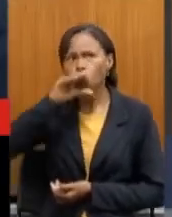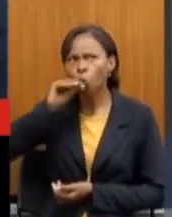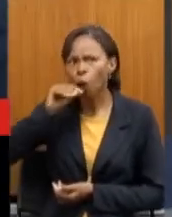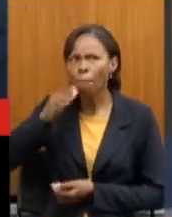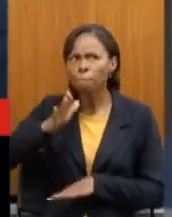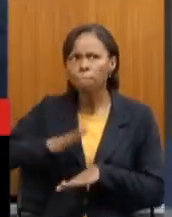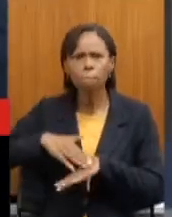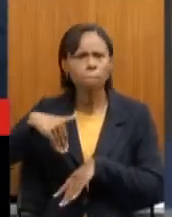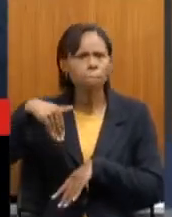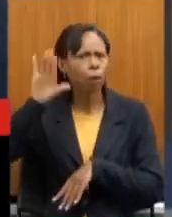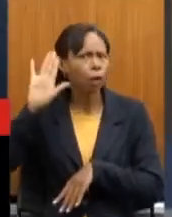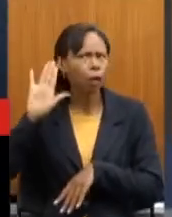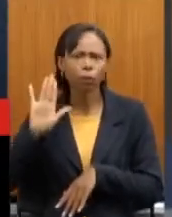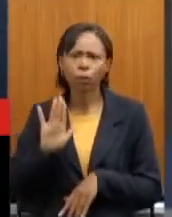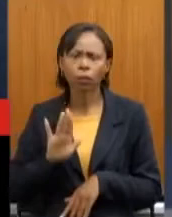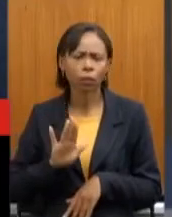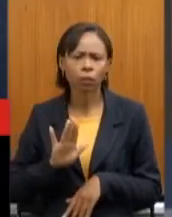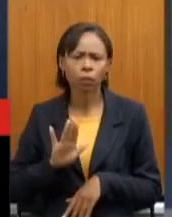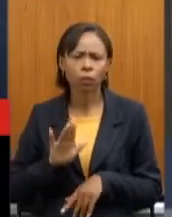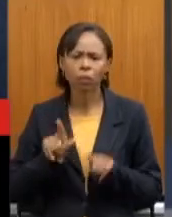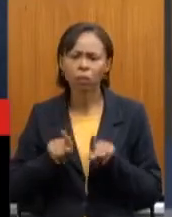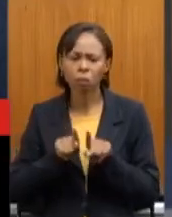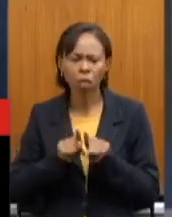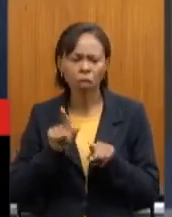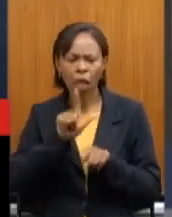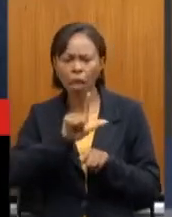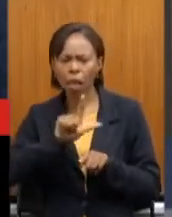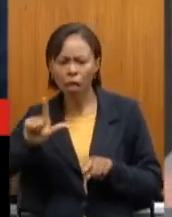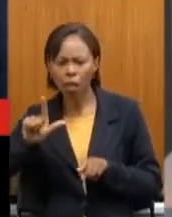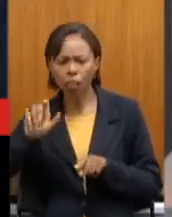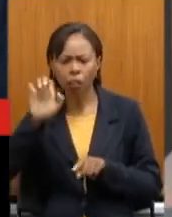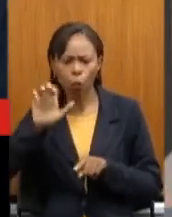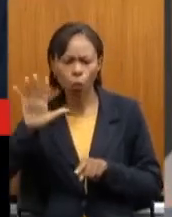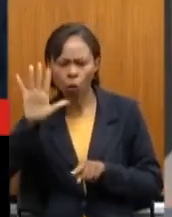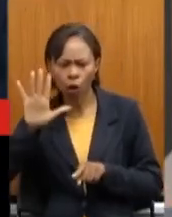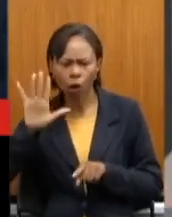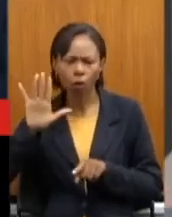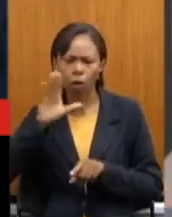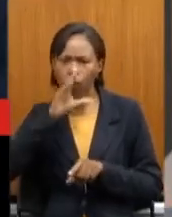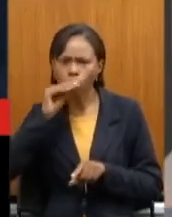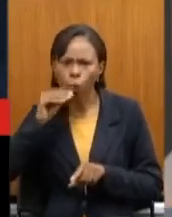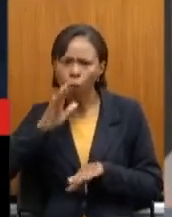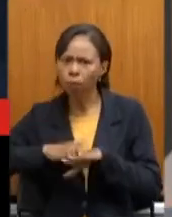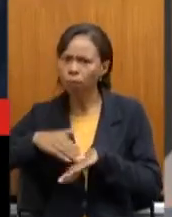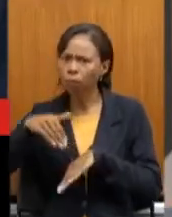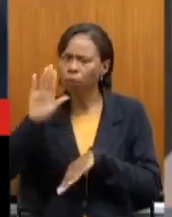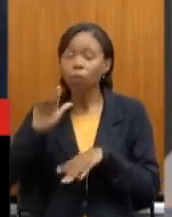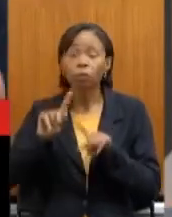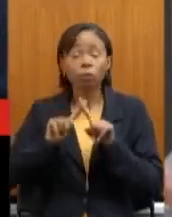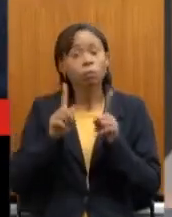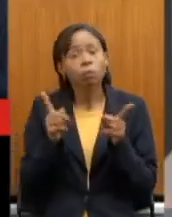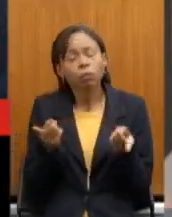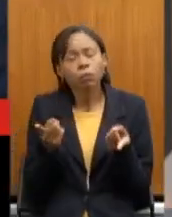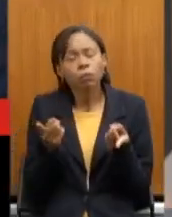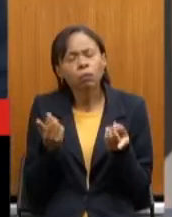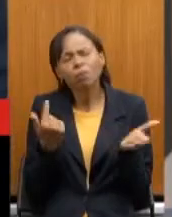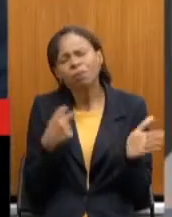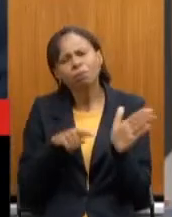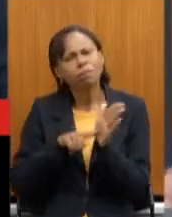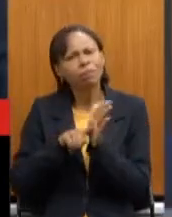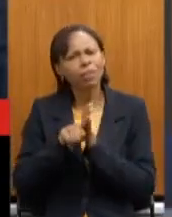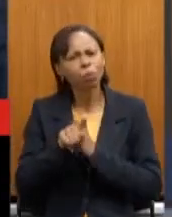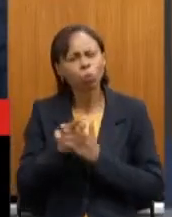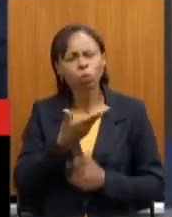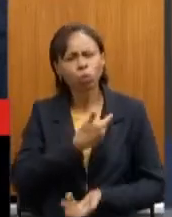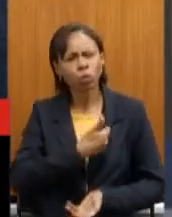os países do leste europeu é mas aí nós temos que fazer algumas perguntas a